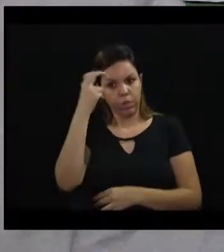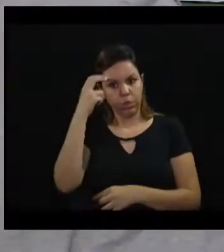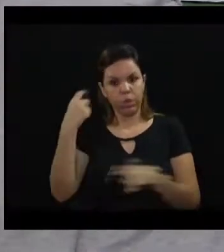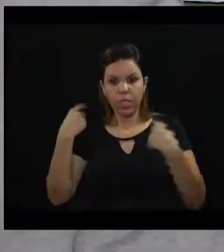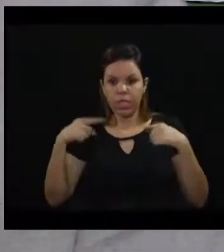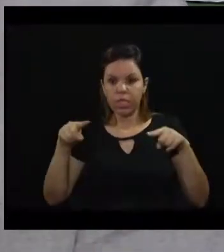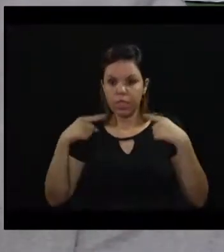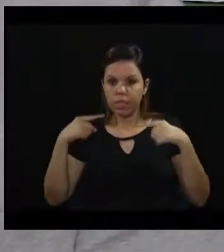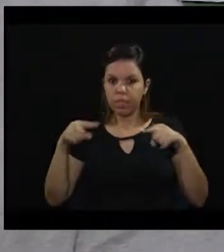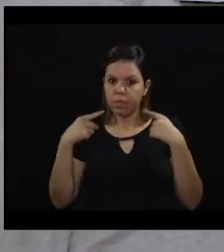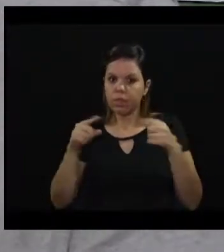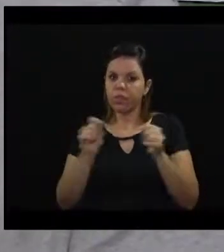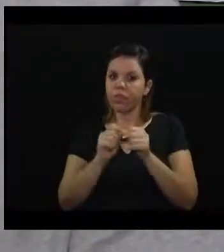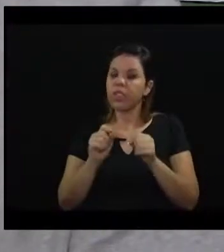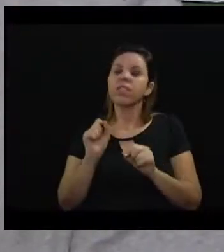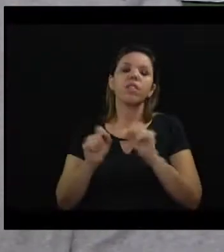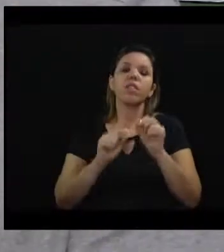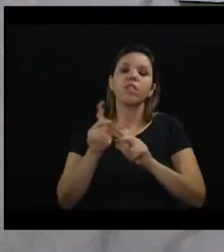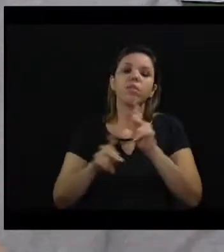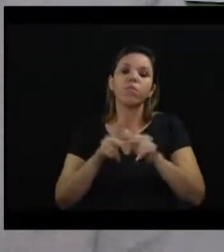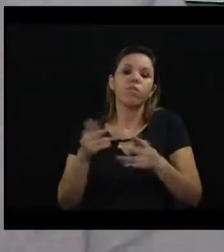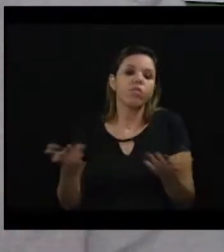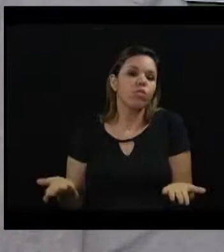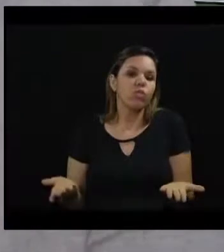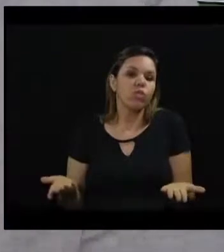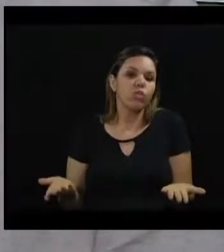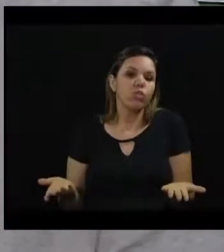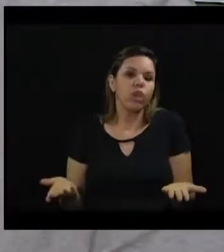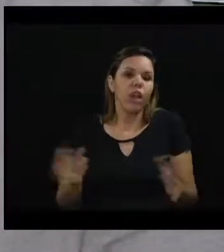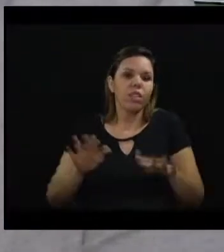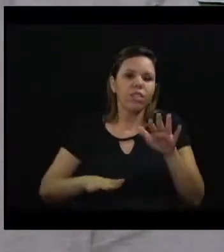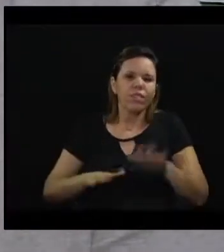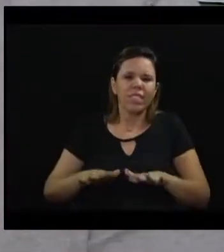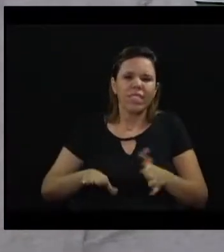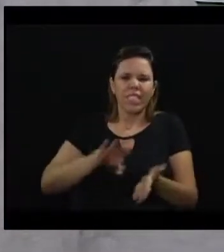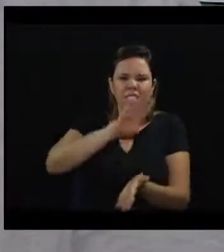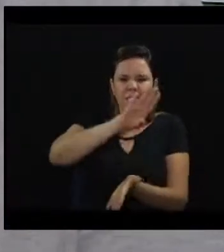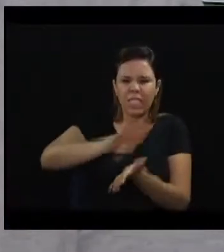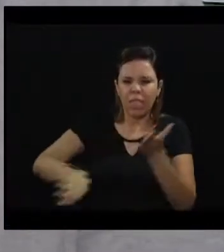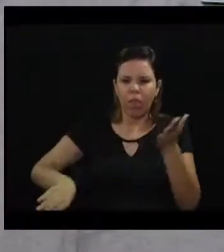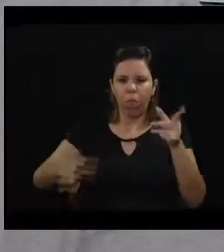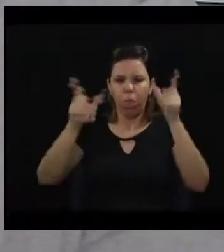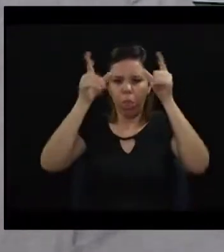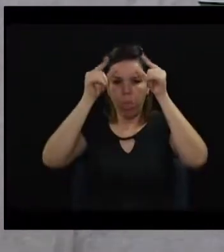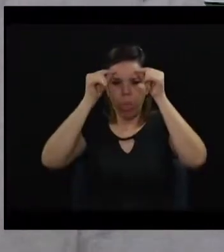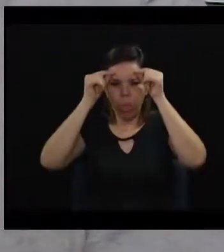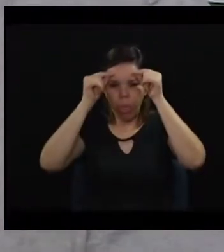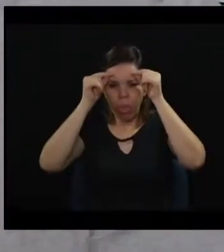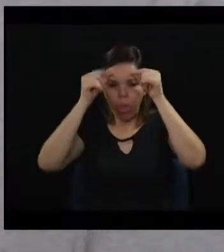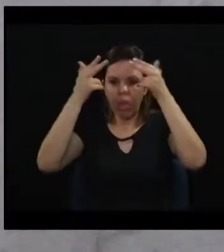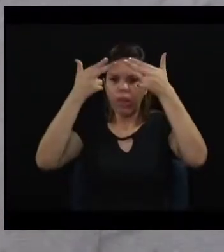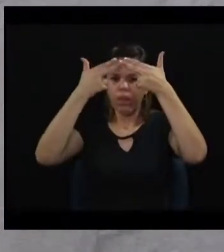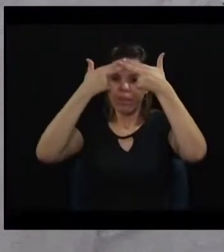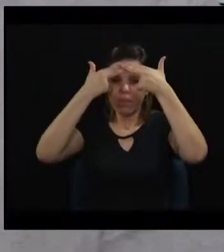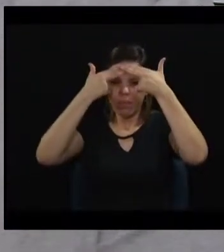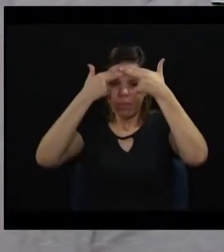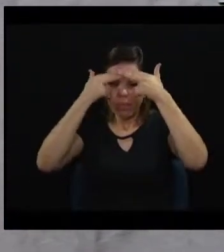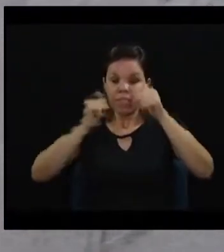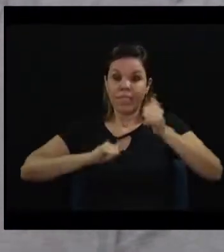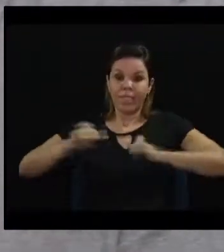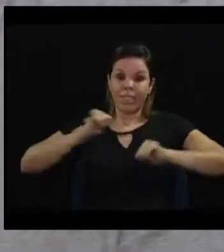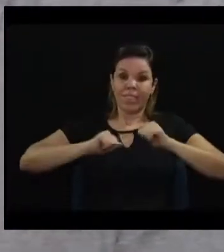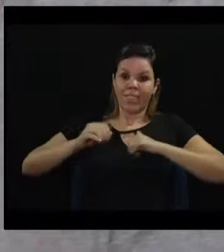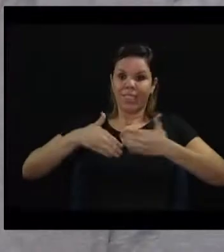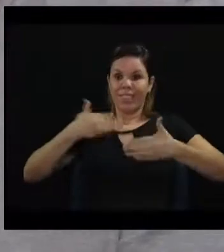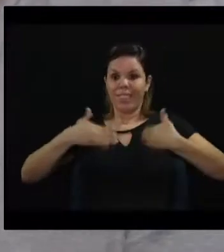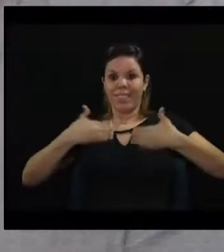fazer com que as pessoas, às vezes, descarreguem algumas frustrações, algum nervoso, alguma ansiedade, né, alguma alegria,